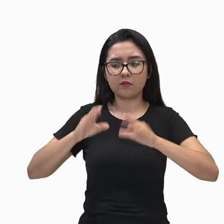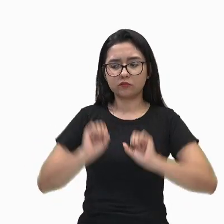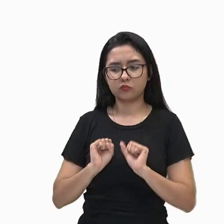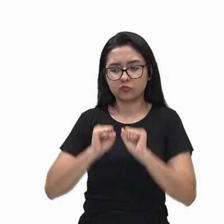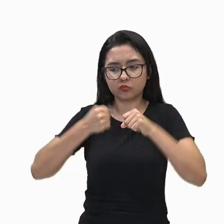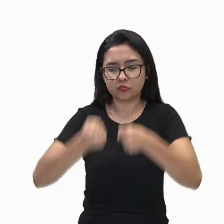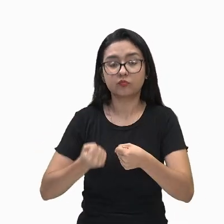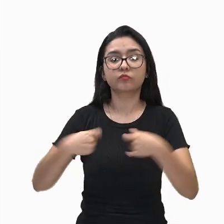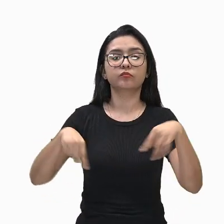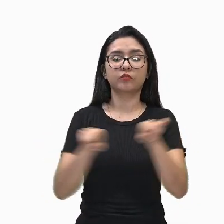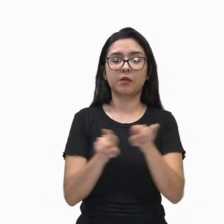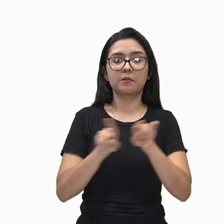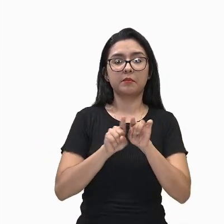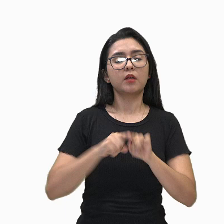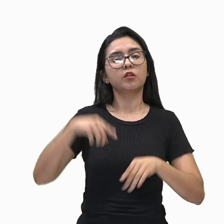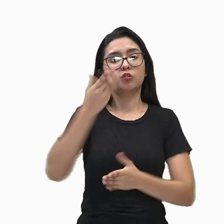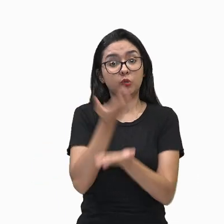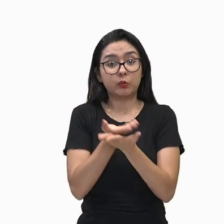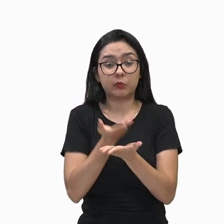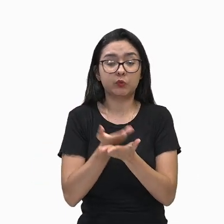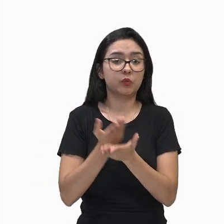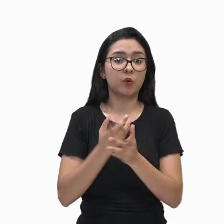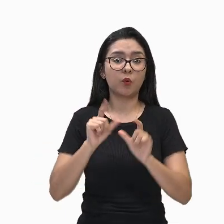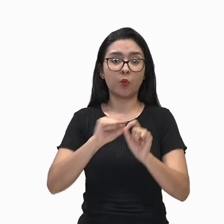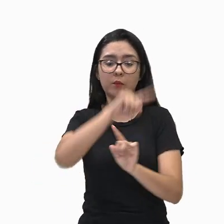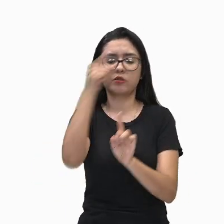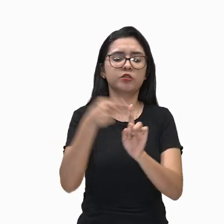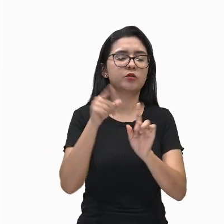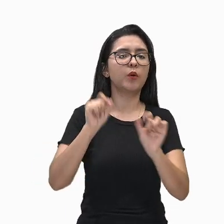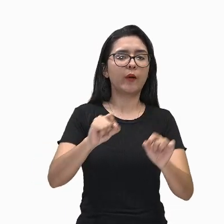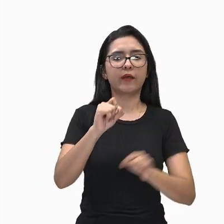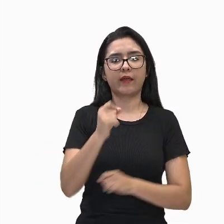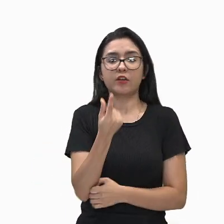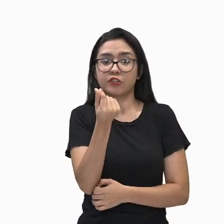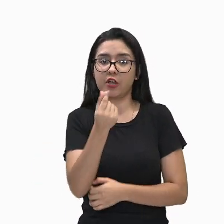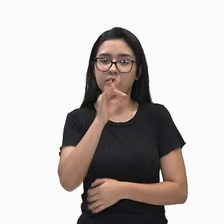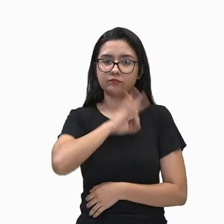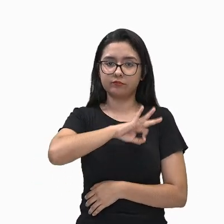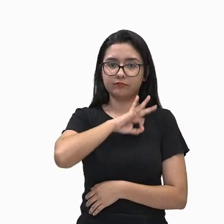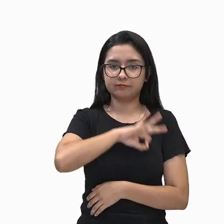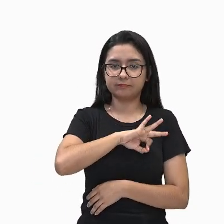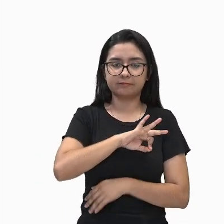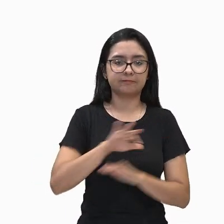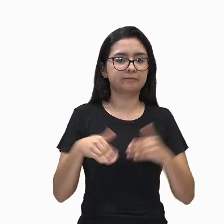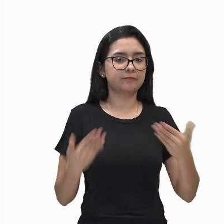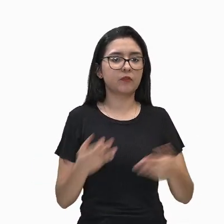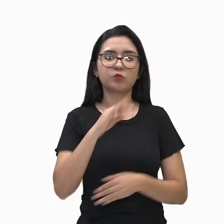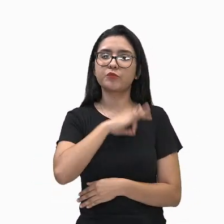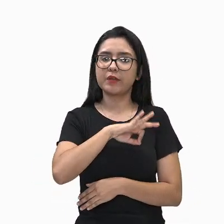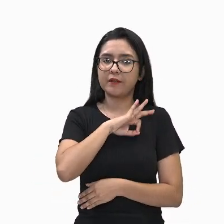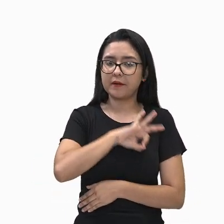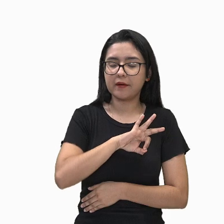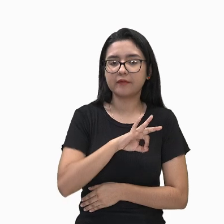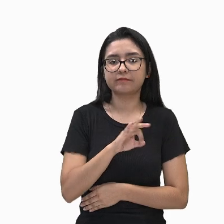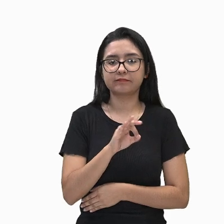a que nós fazemos em troca de uma remuneração, ou seja, um